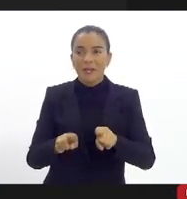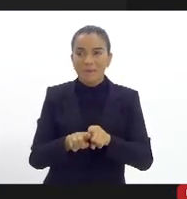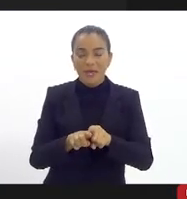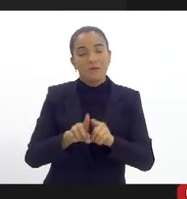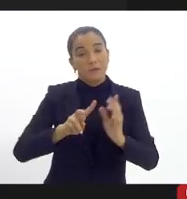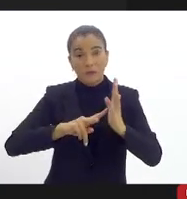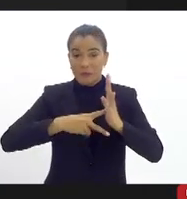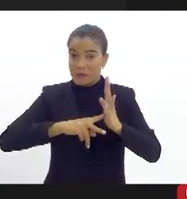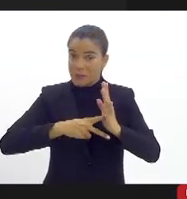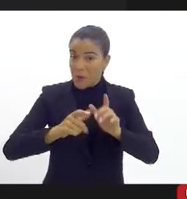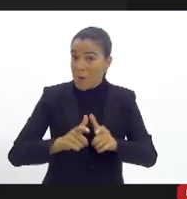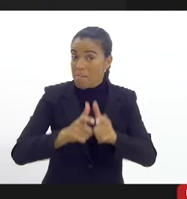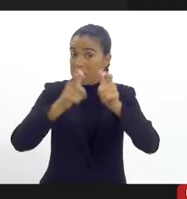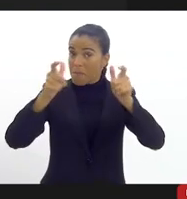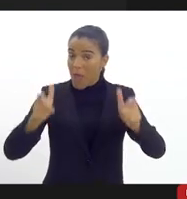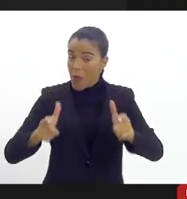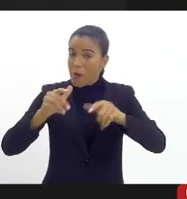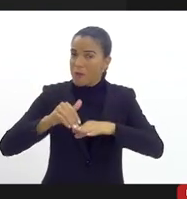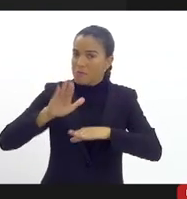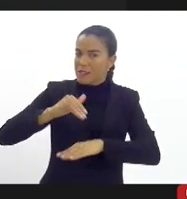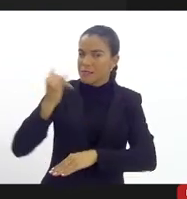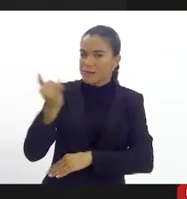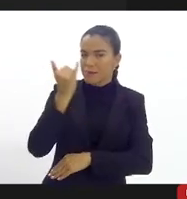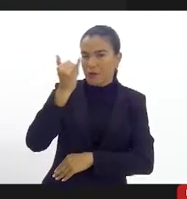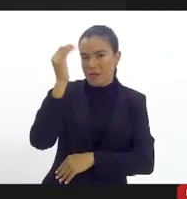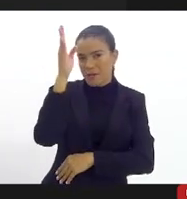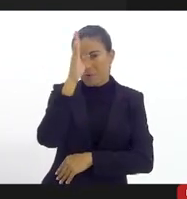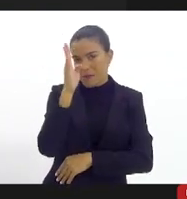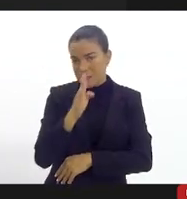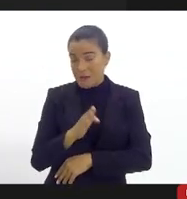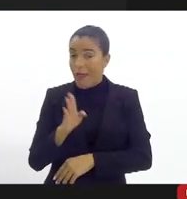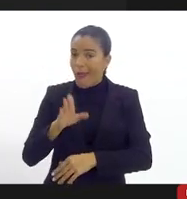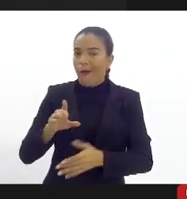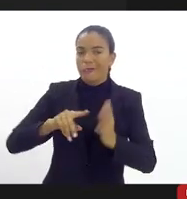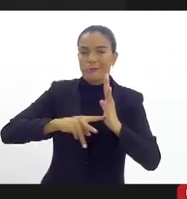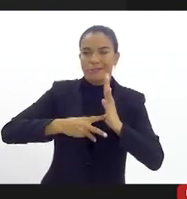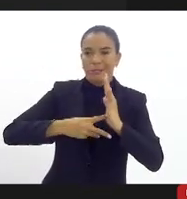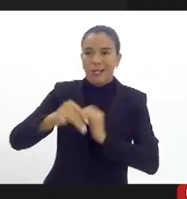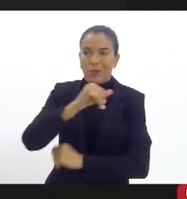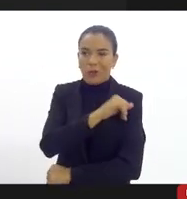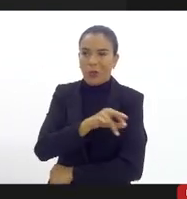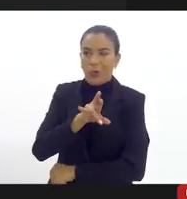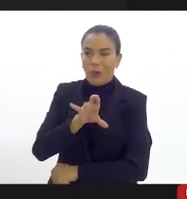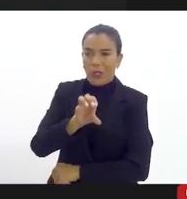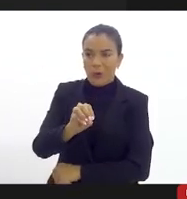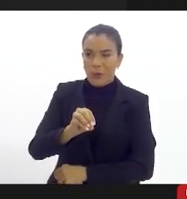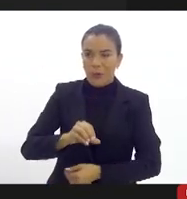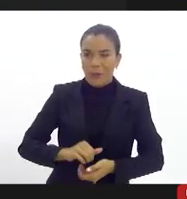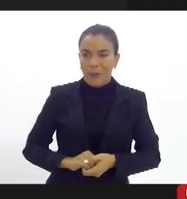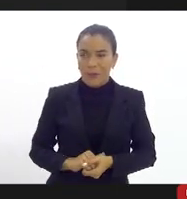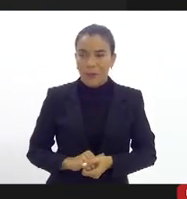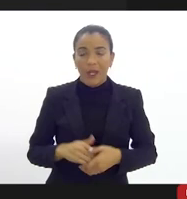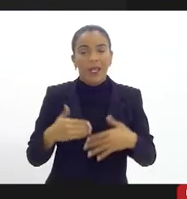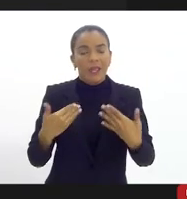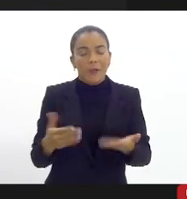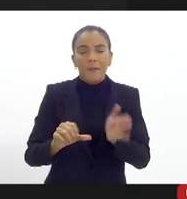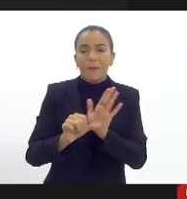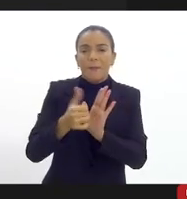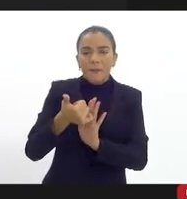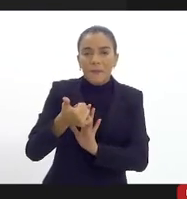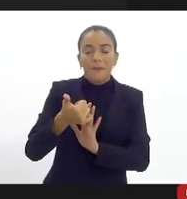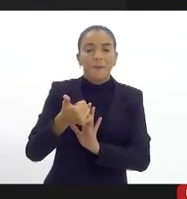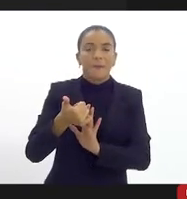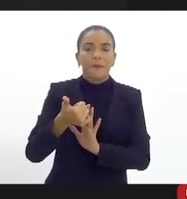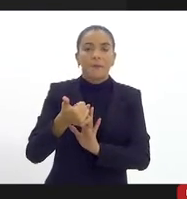dos maiores mais importantes do Brasil sindicato dos professores do Rio de Janeiro eu queria primeiramente dizer que